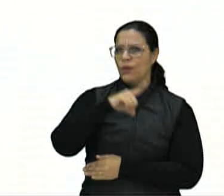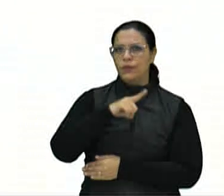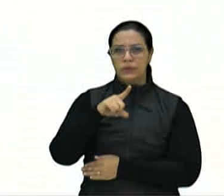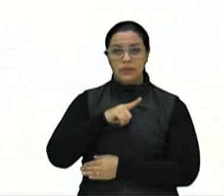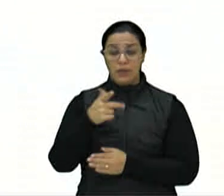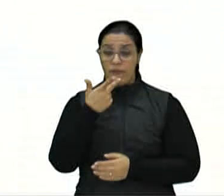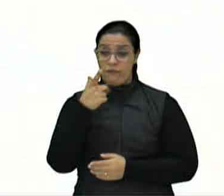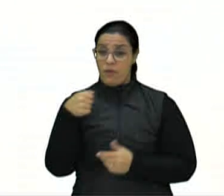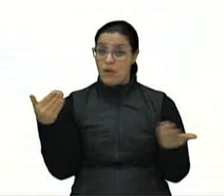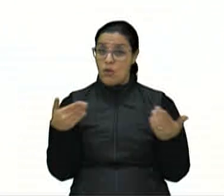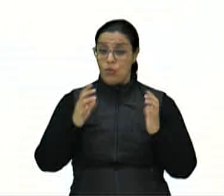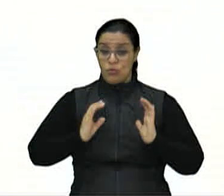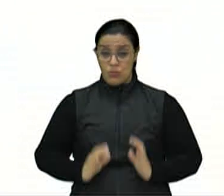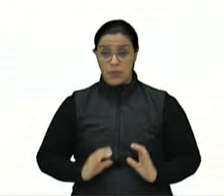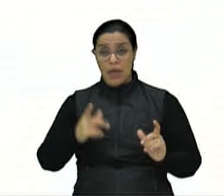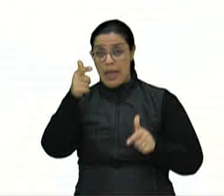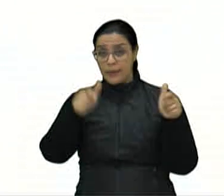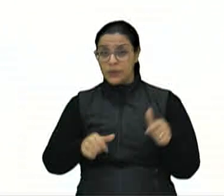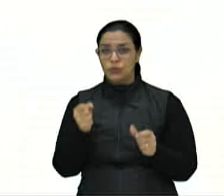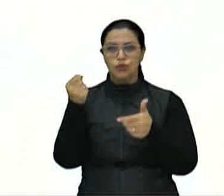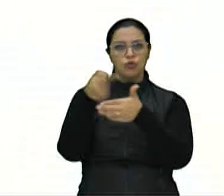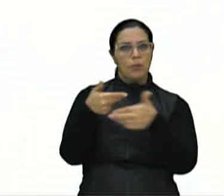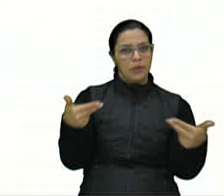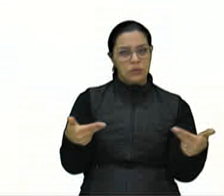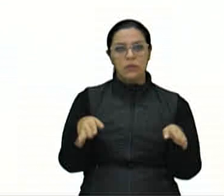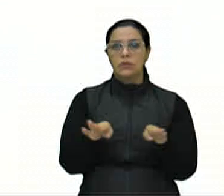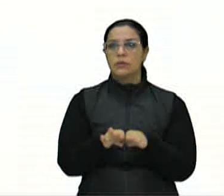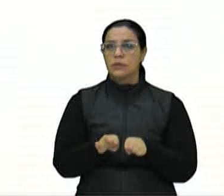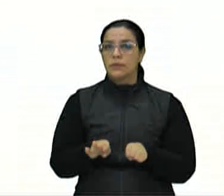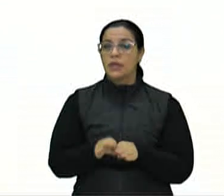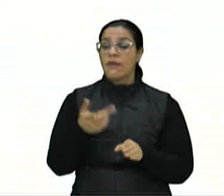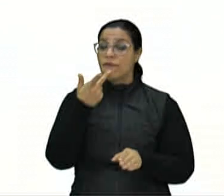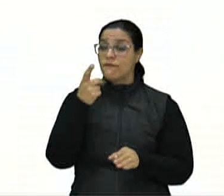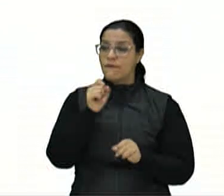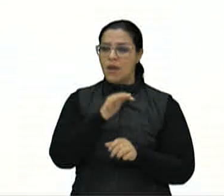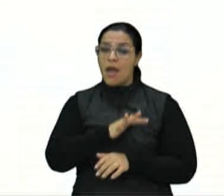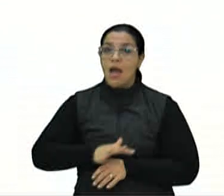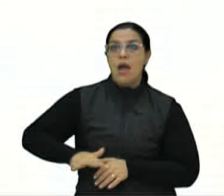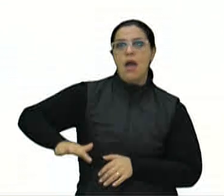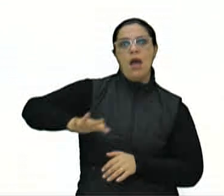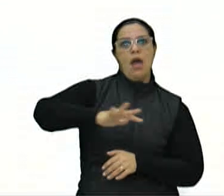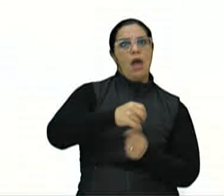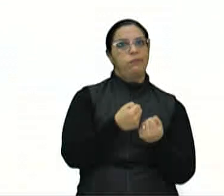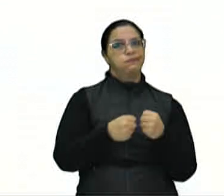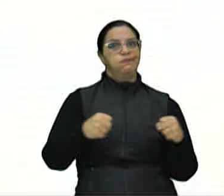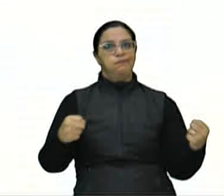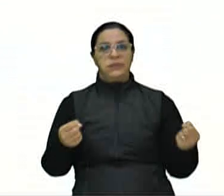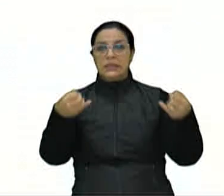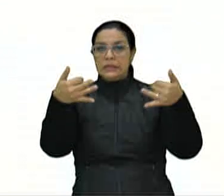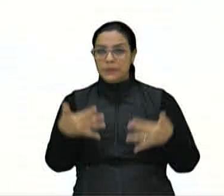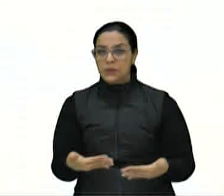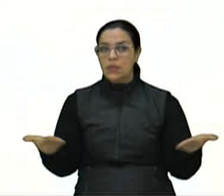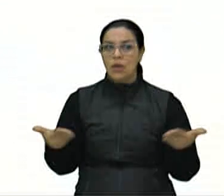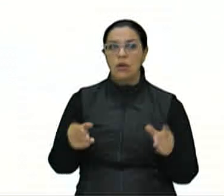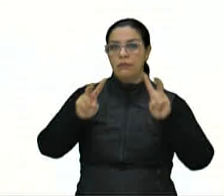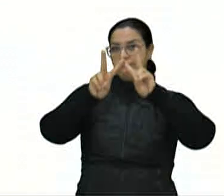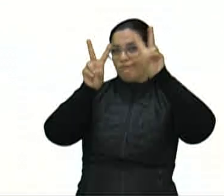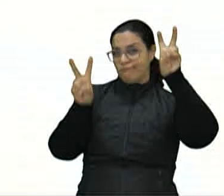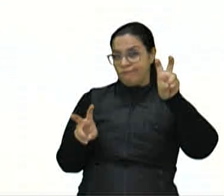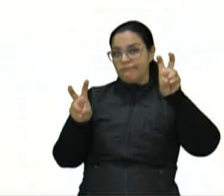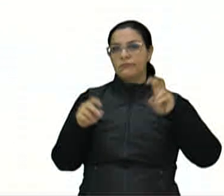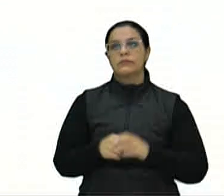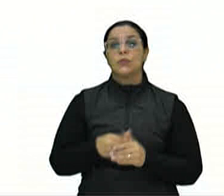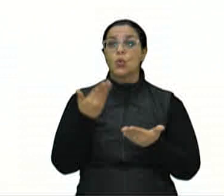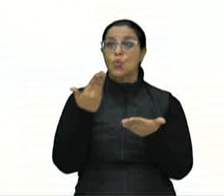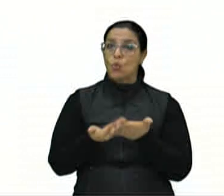o campo do comportamento do consumidor abrange uma ampla área que pode ser definido como, abre aspas ali,